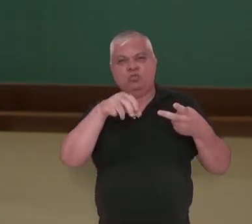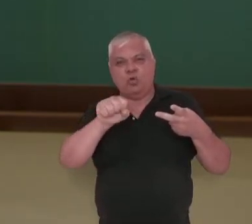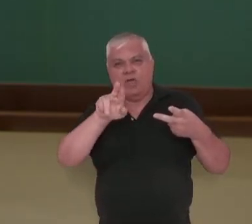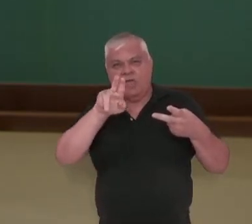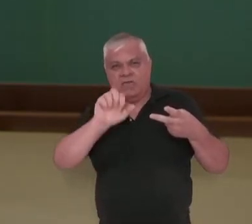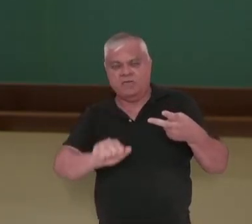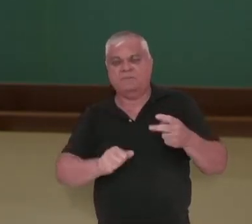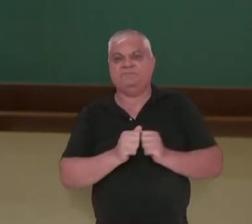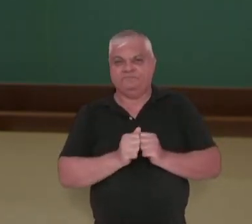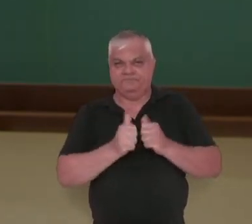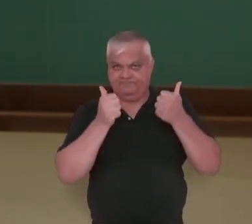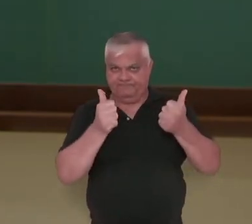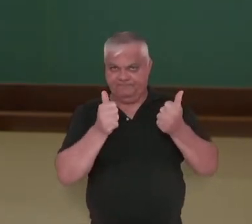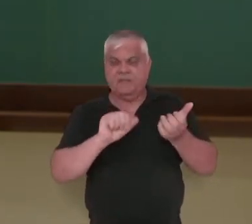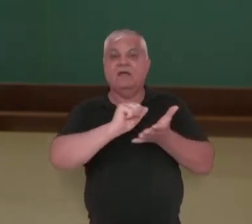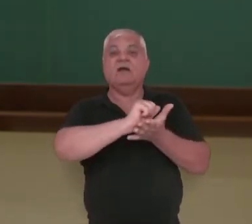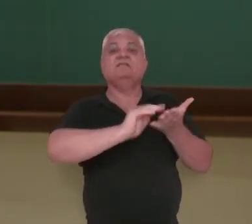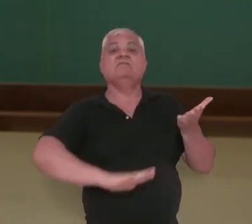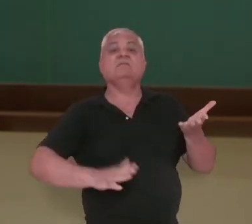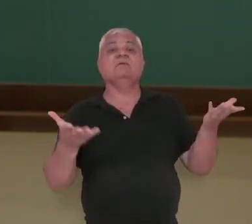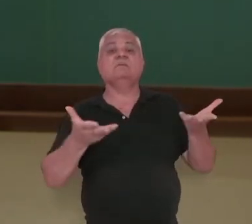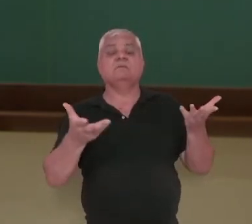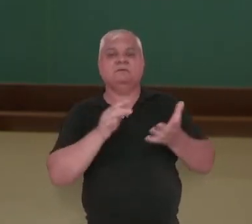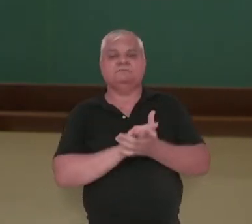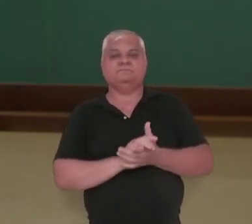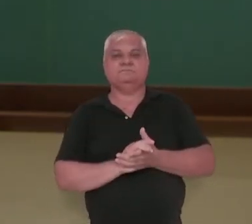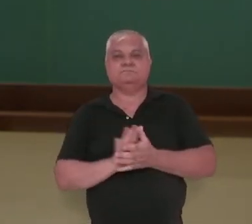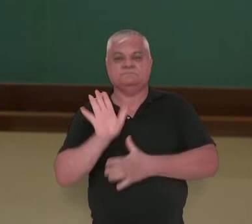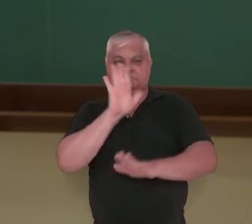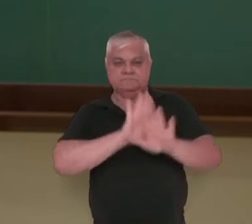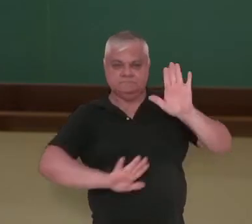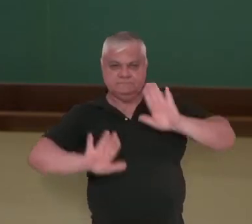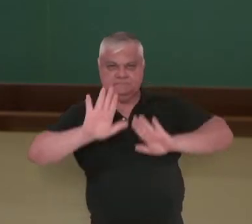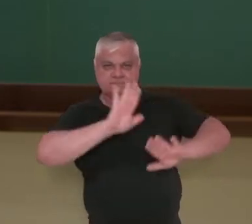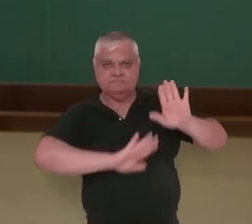lá fazer uma atividade? Vem comigo. A prevenção é a única